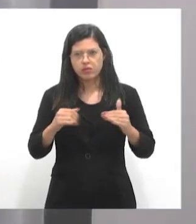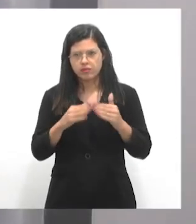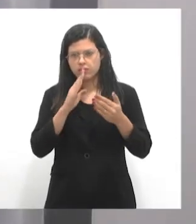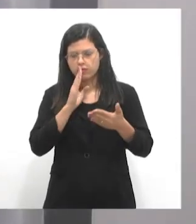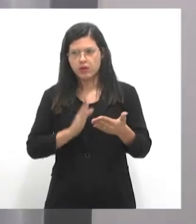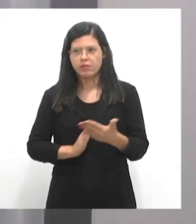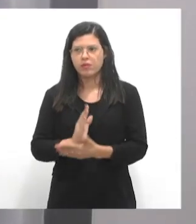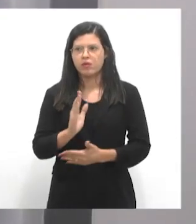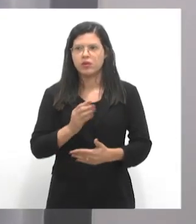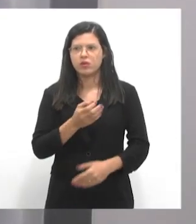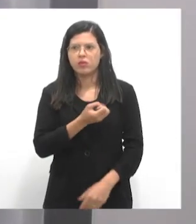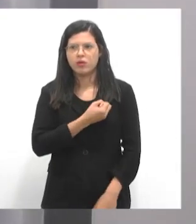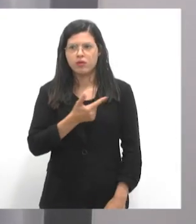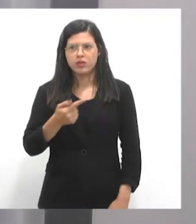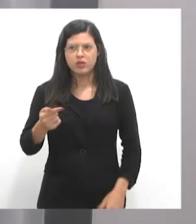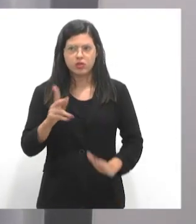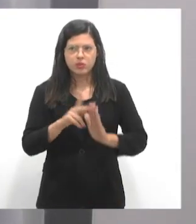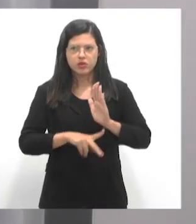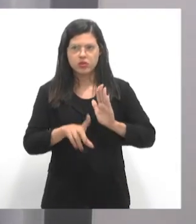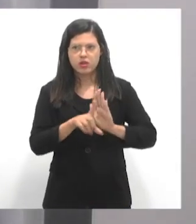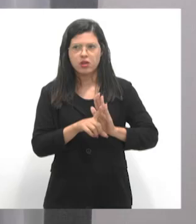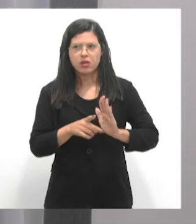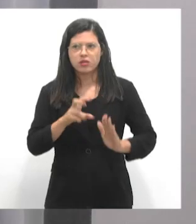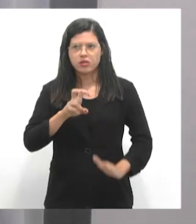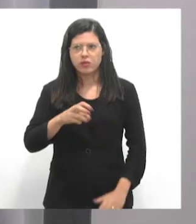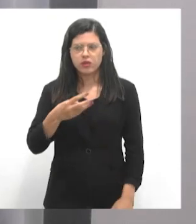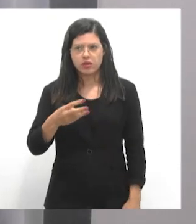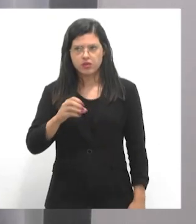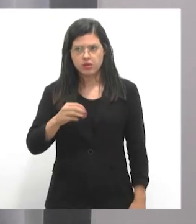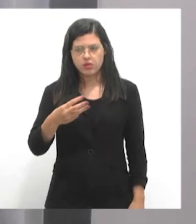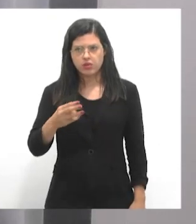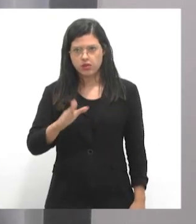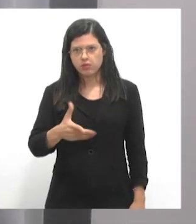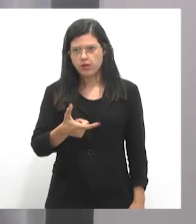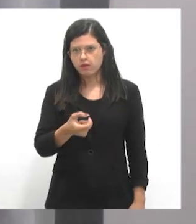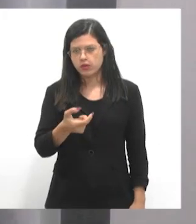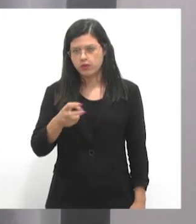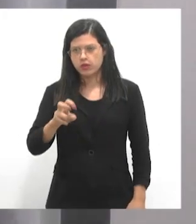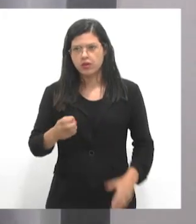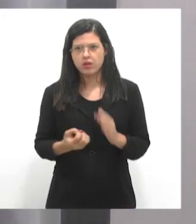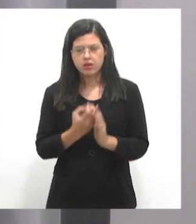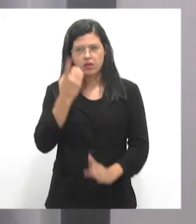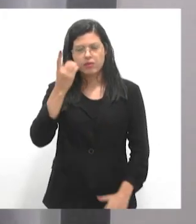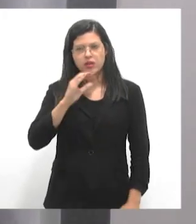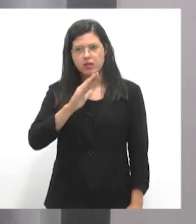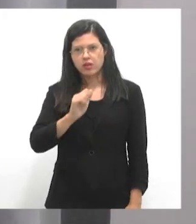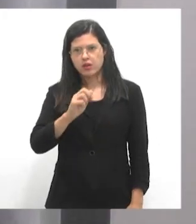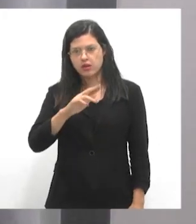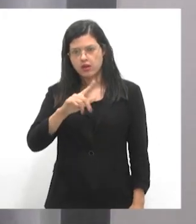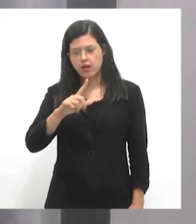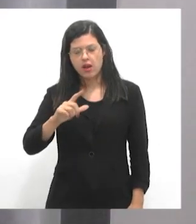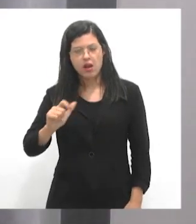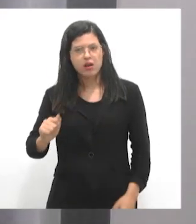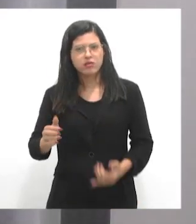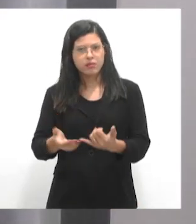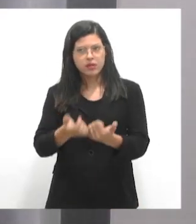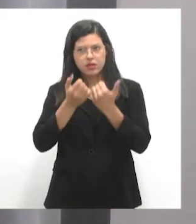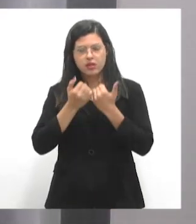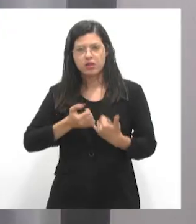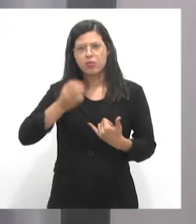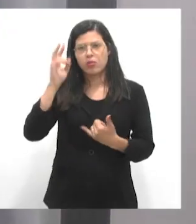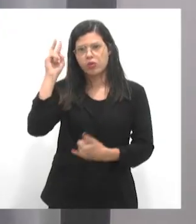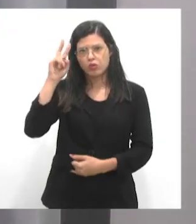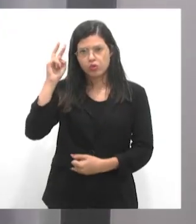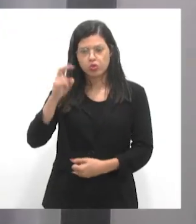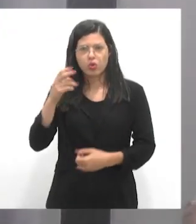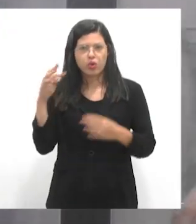estão, aprovado. 27 da pauta. Projeto de lei 5303 de 25, de autoria da deputada Carla Machado, que declara patrimônio histórico, cultural, turístico e material do